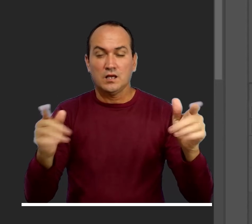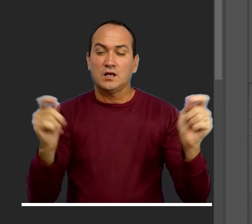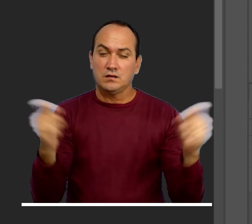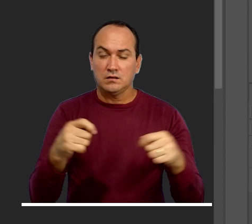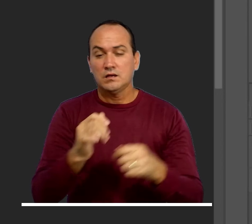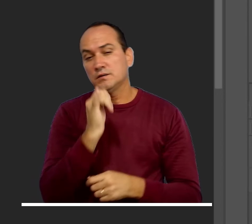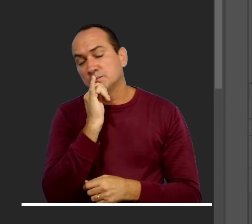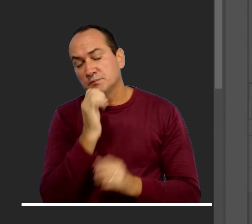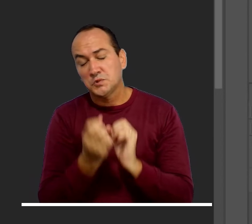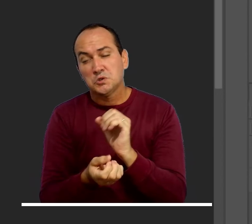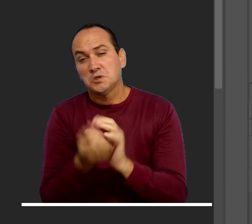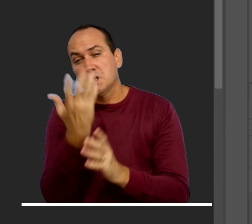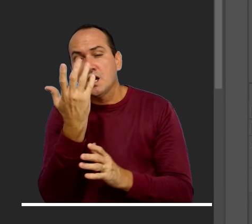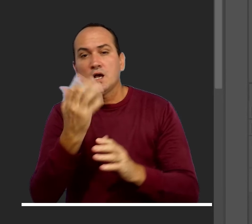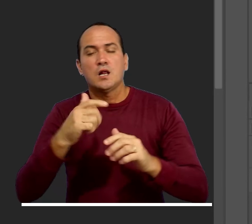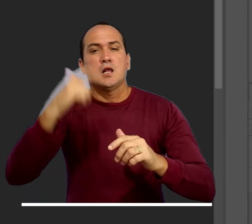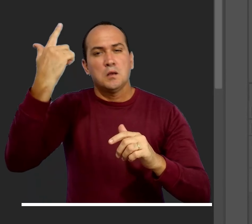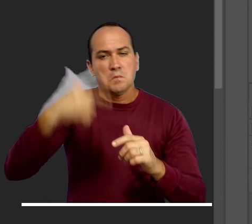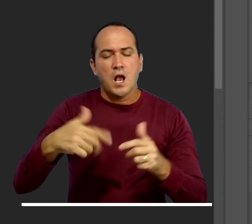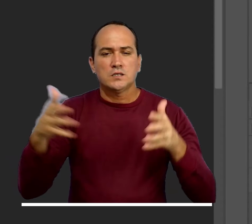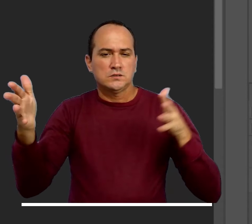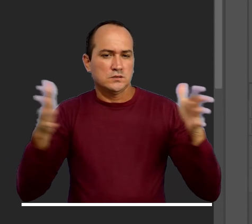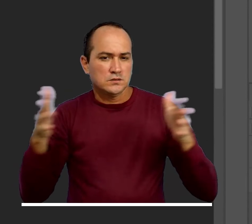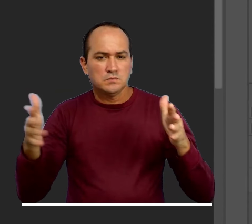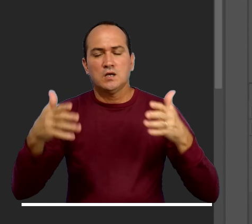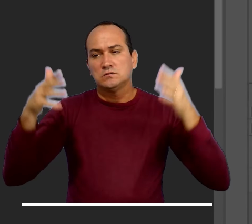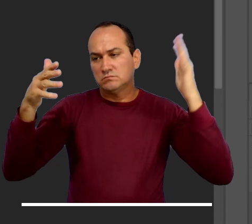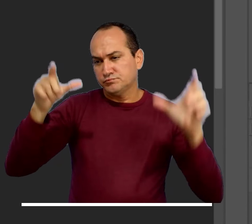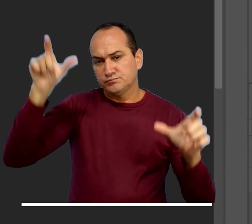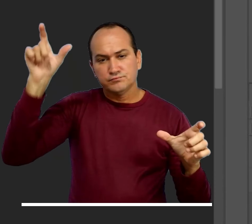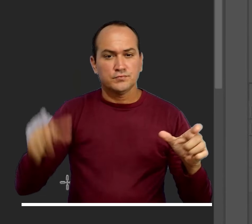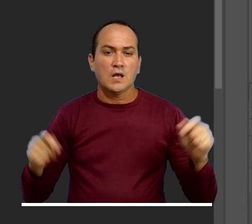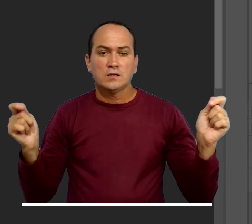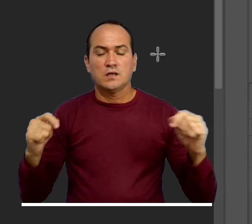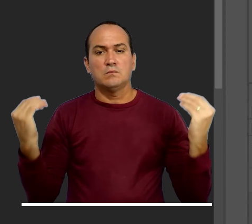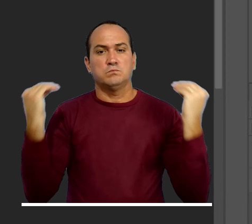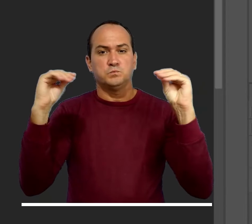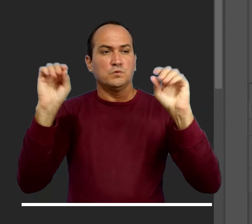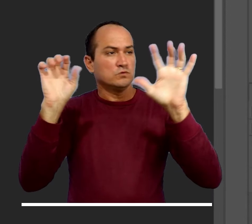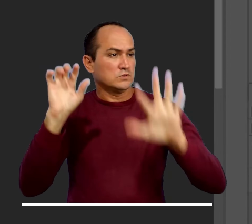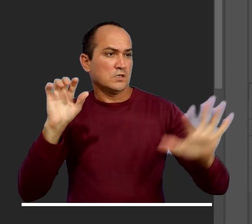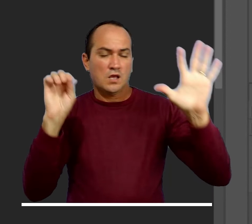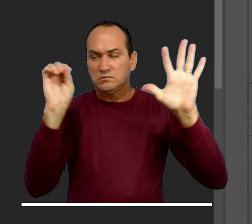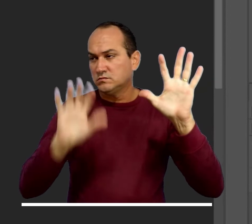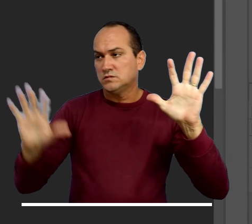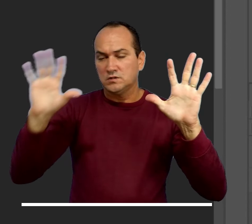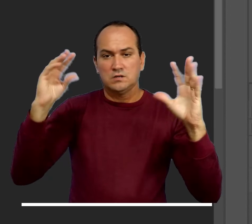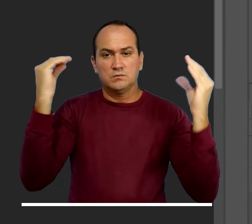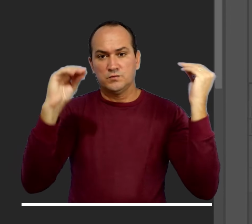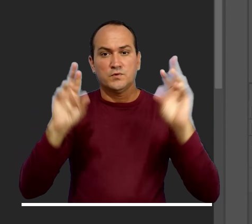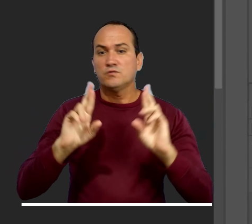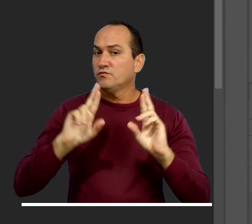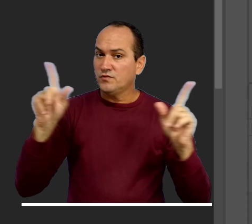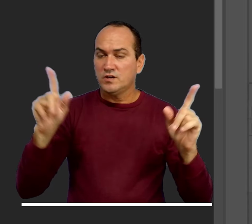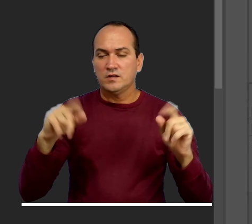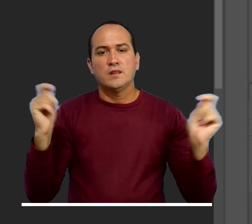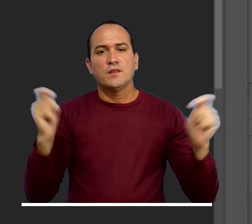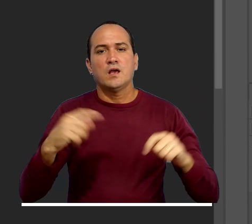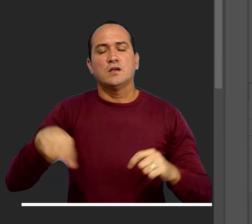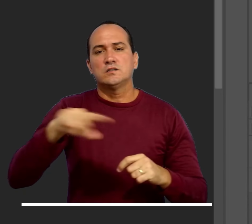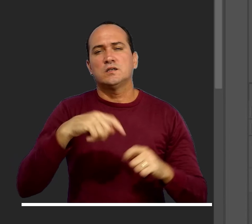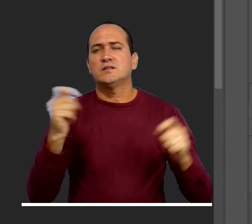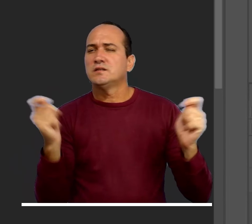exemplo, criando mais espaço aqui nas laterais dele e acrescentando um cenário fixo, mas bem diferente, para que a